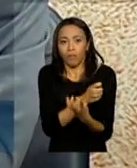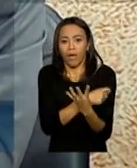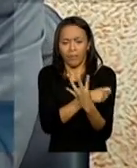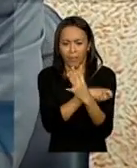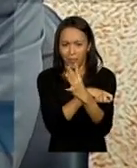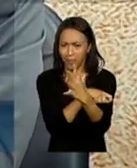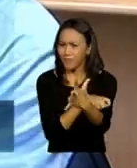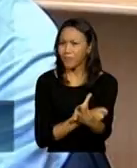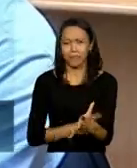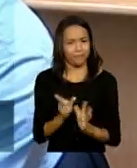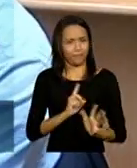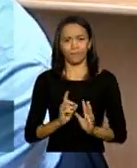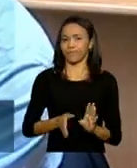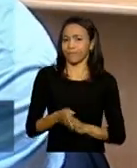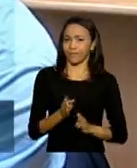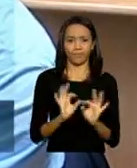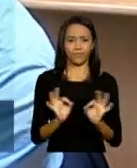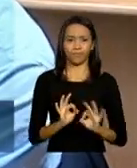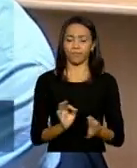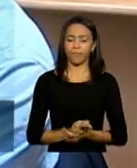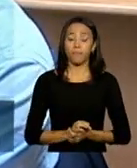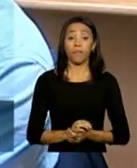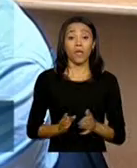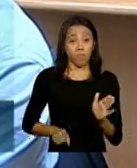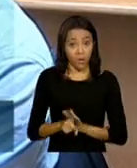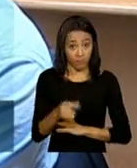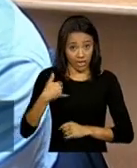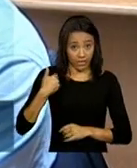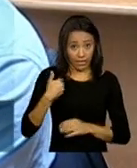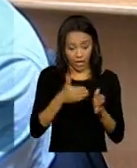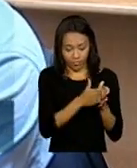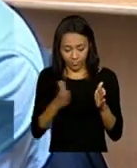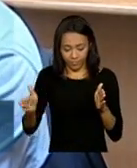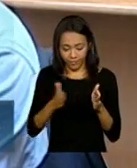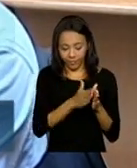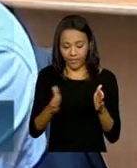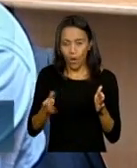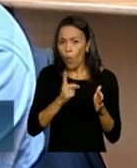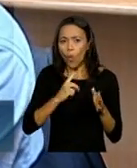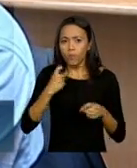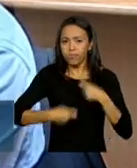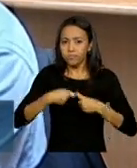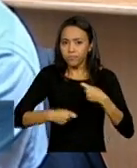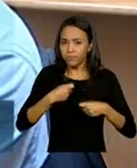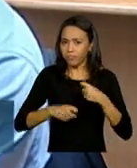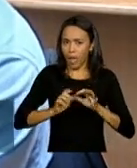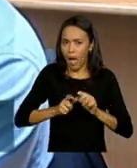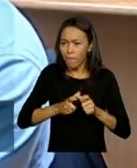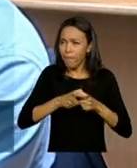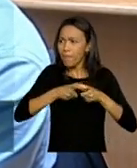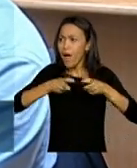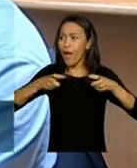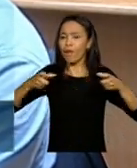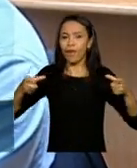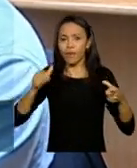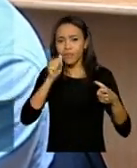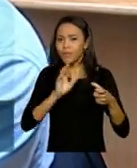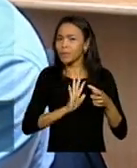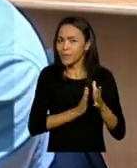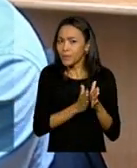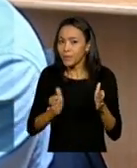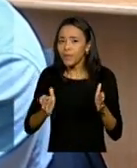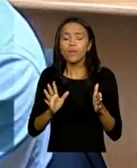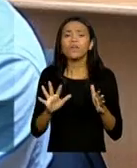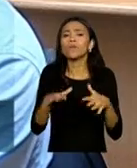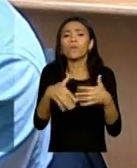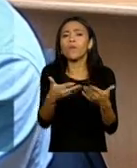isso que tá recomendado e o senhor falou também que essa faixa etária não coincide com o início da vida sexual da maioria das meninas qual é